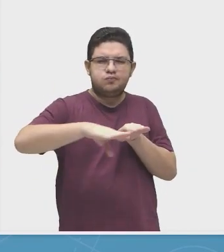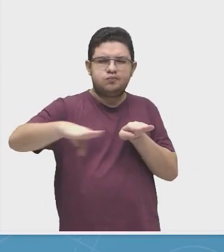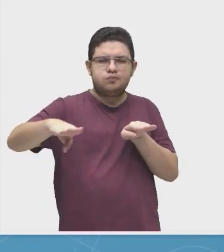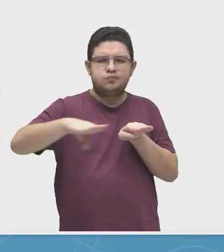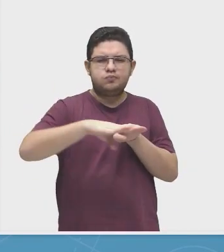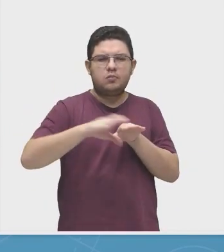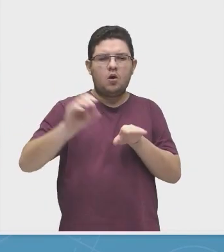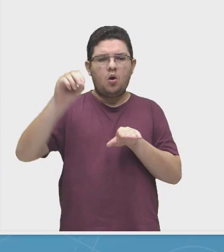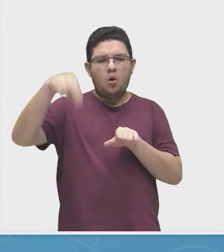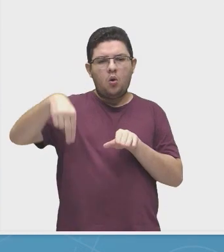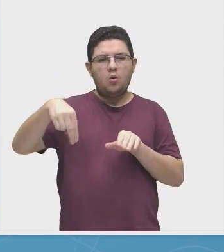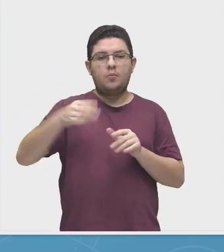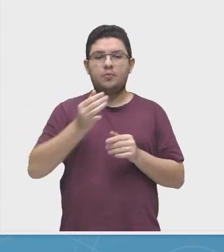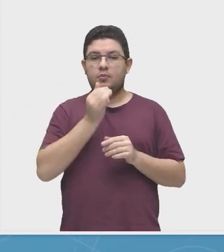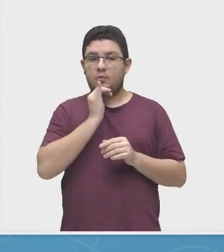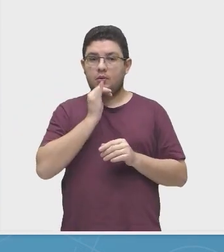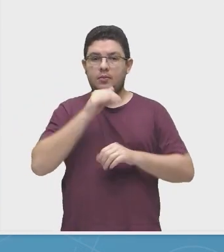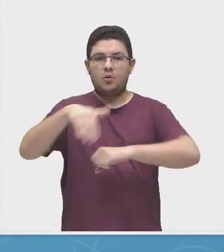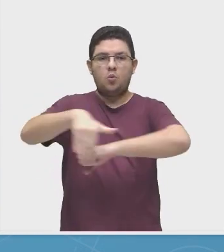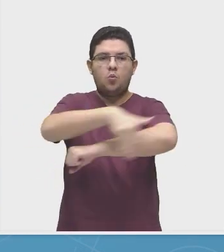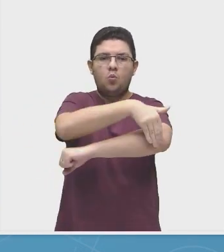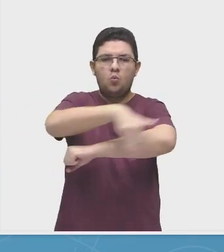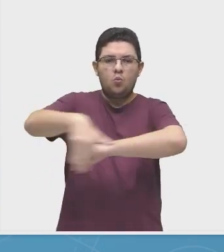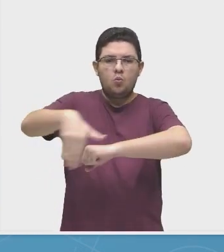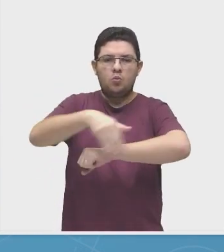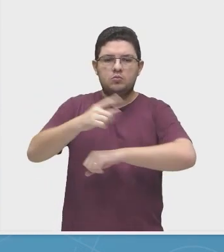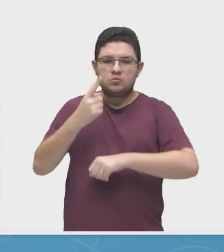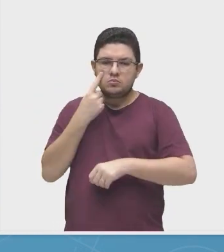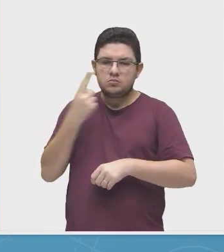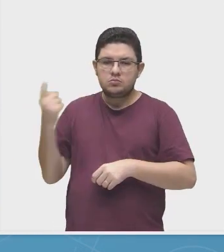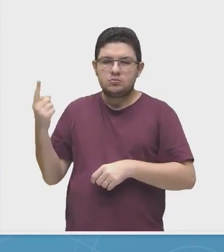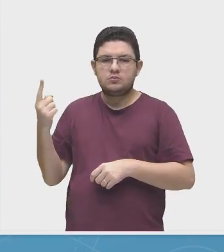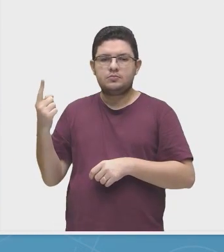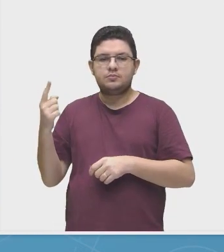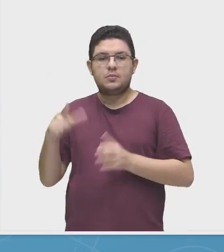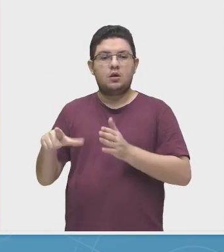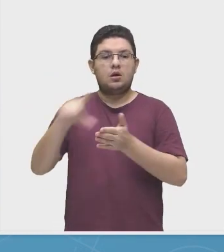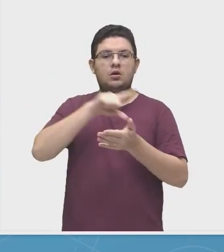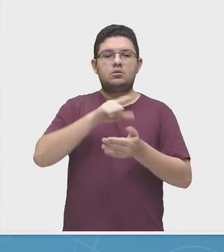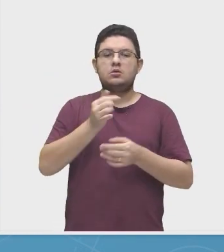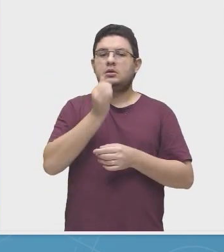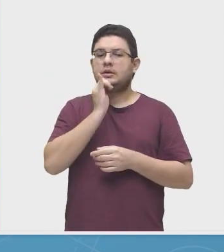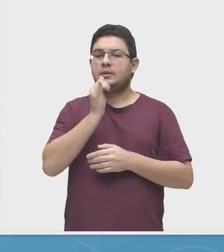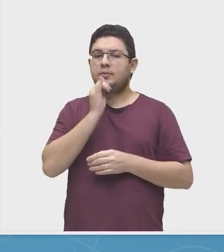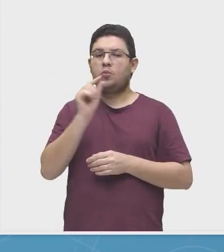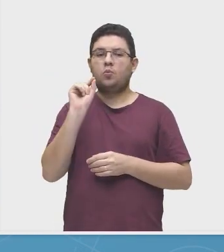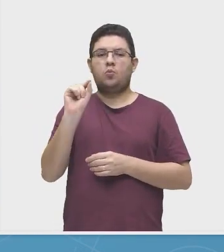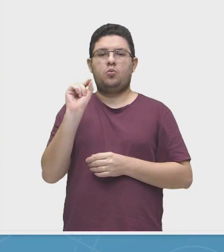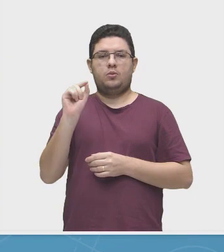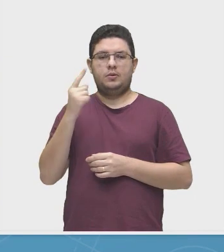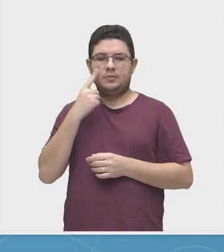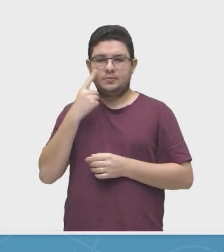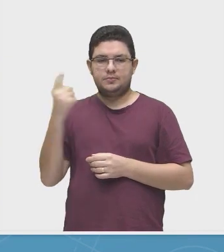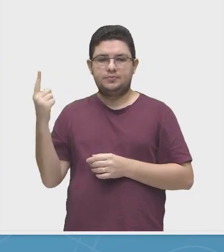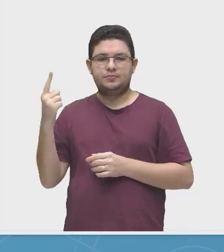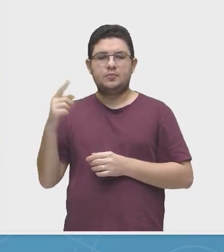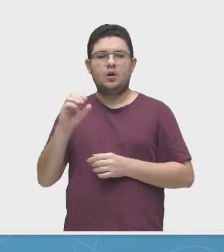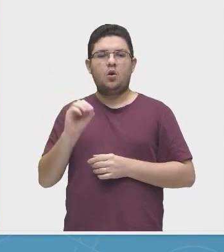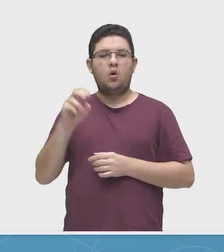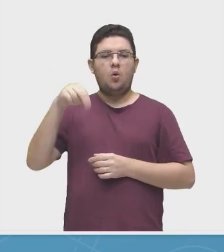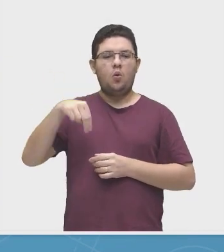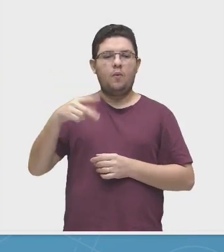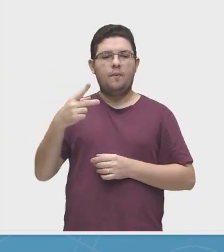Lustosa. Na anterior, que eu vou mostrar para vocês no exemplo anterior, falando então, olha só, on Penn Street. Com ruas eu vou